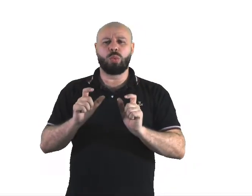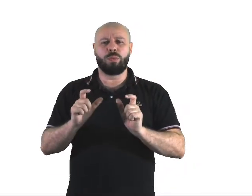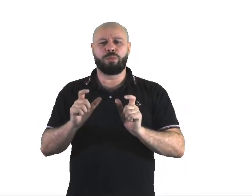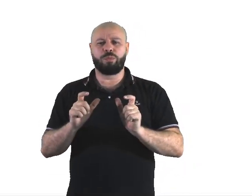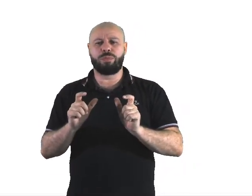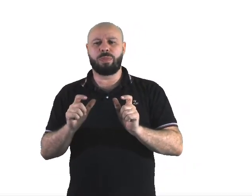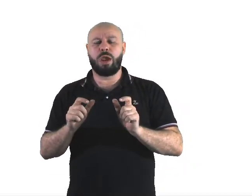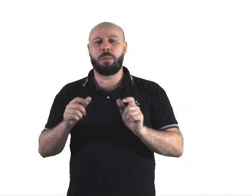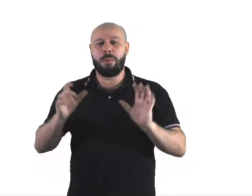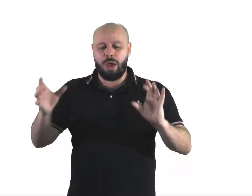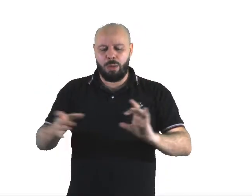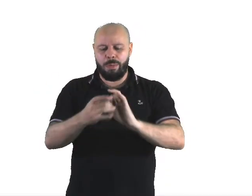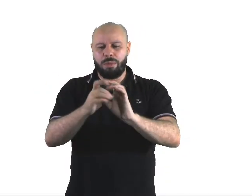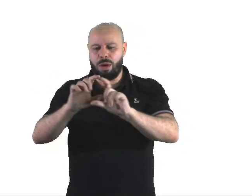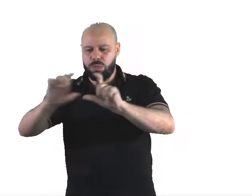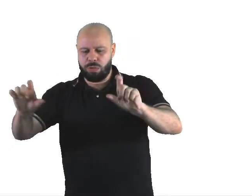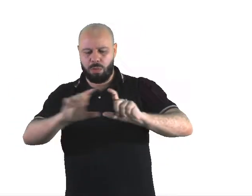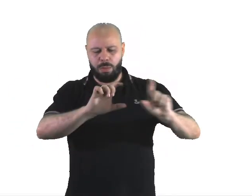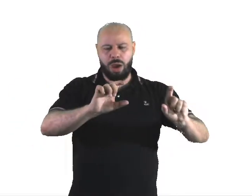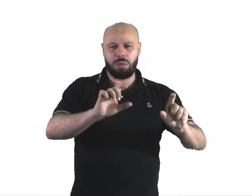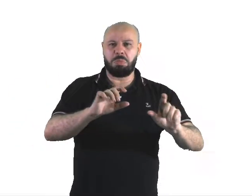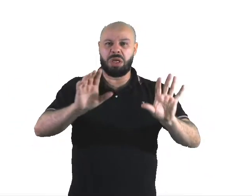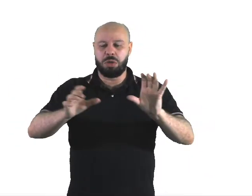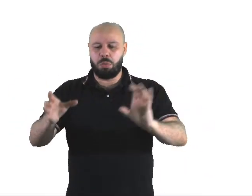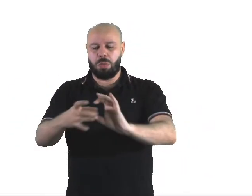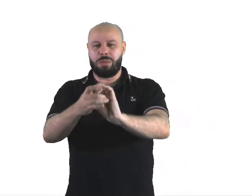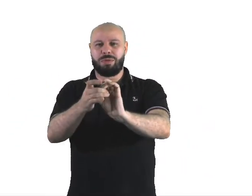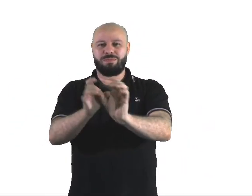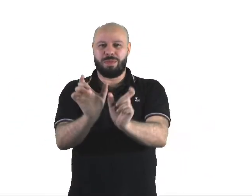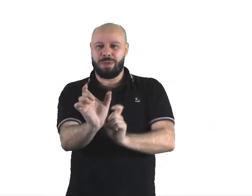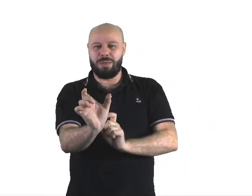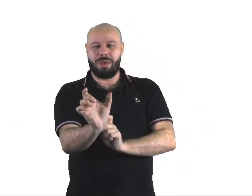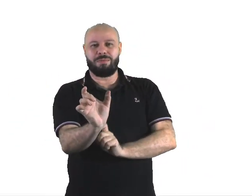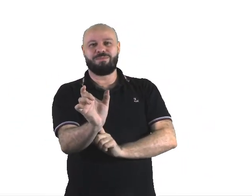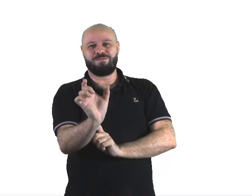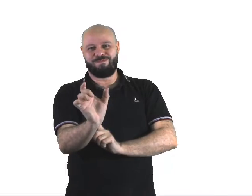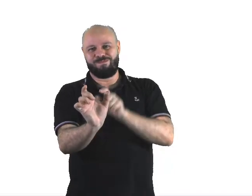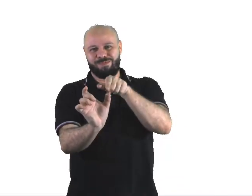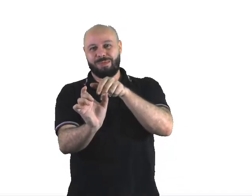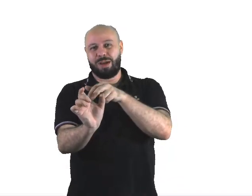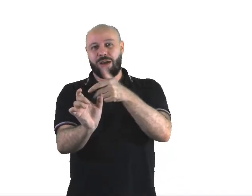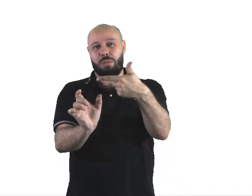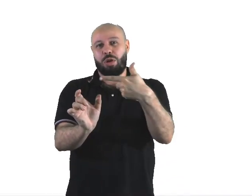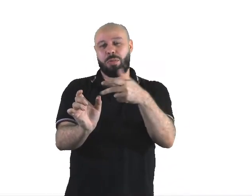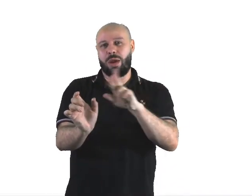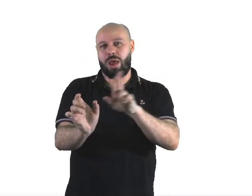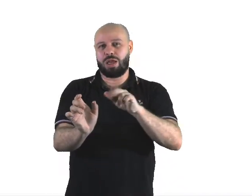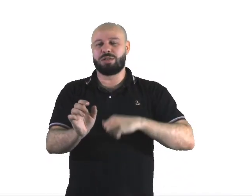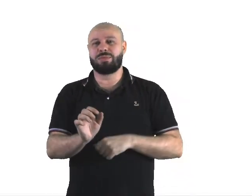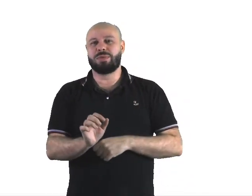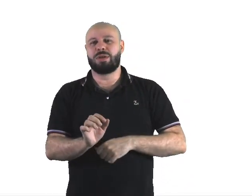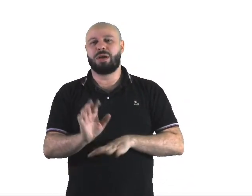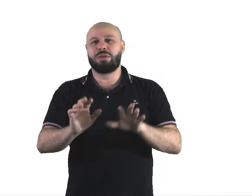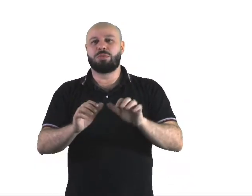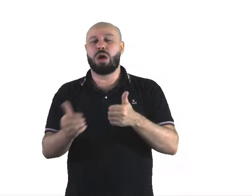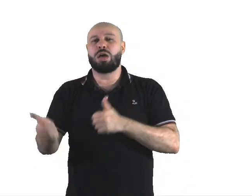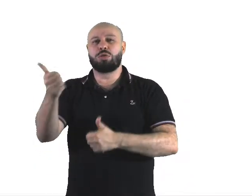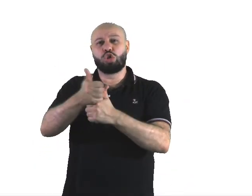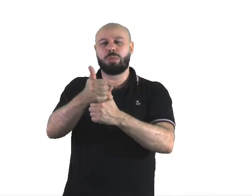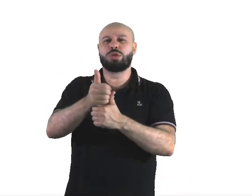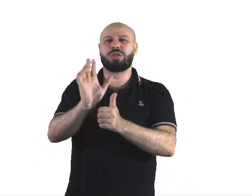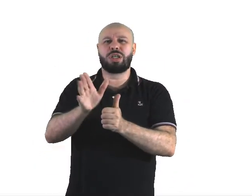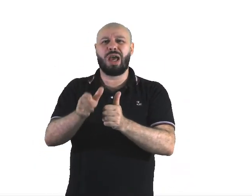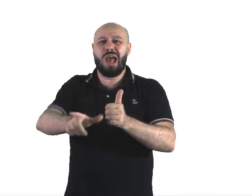majoritariamente para ligar um termo ou uma oração a um outro termo ou uma outra oração e para substituir um termo